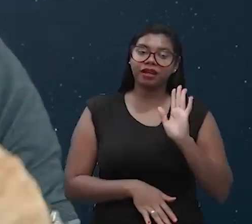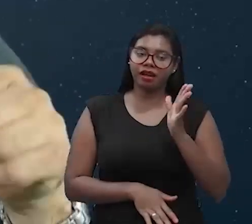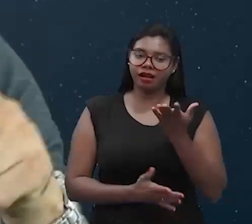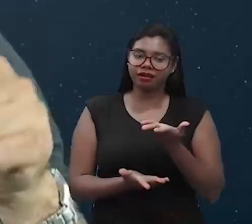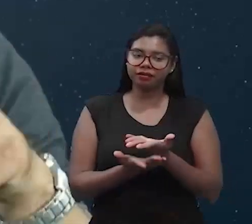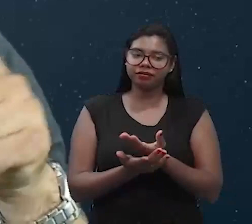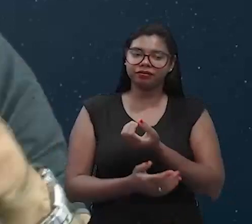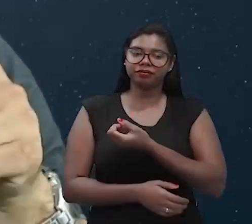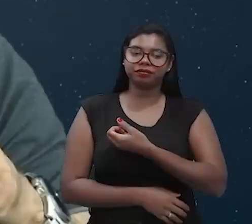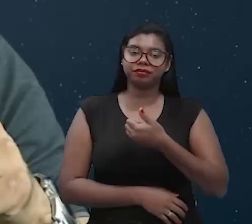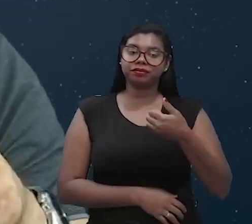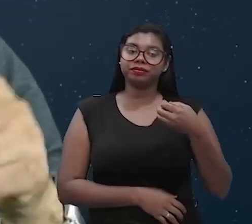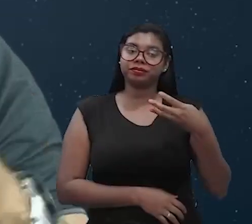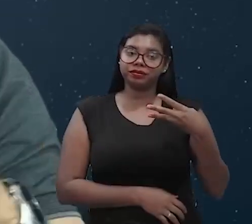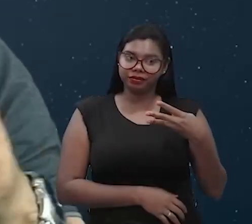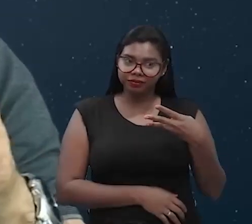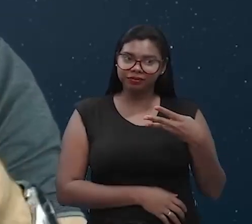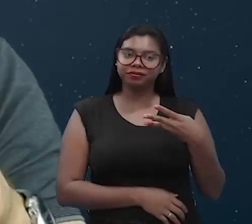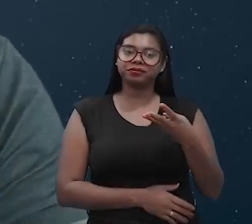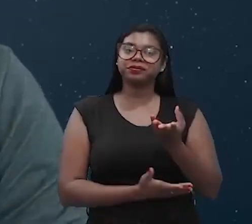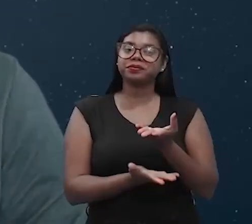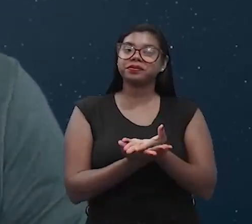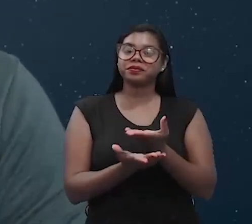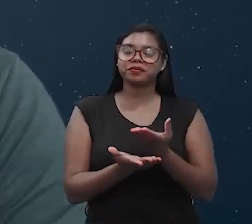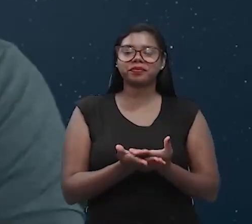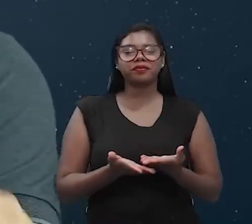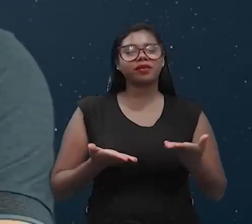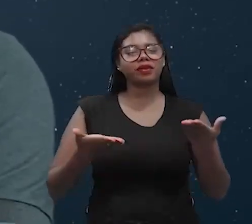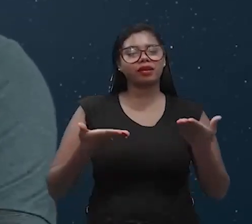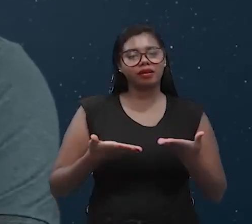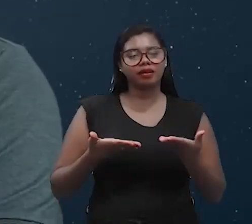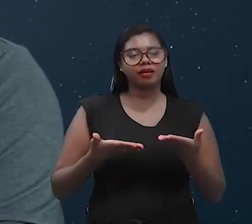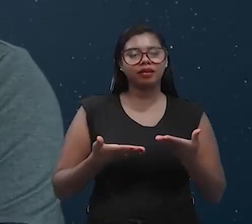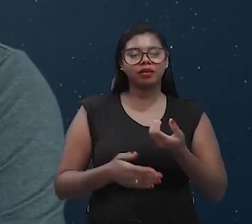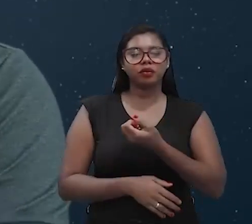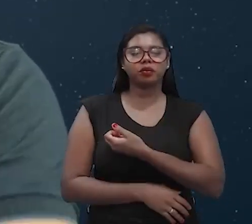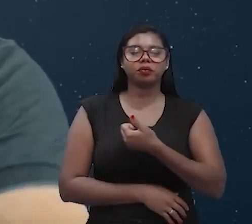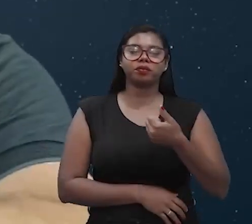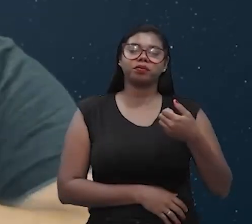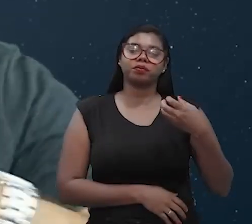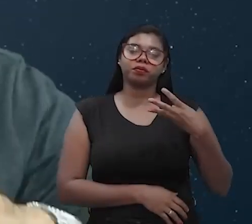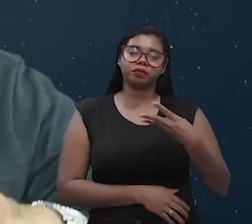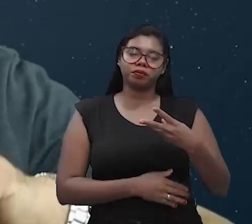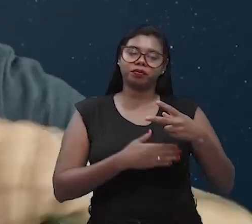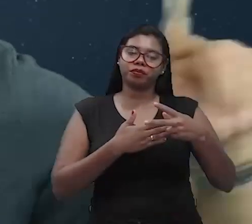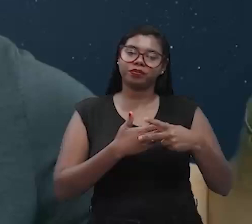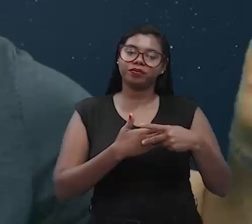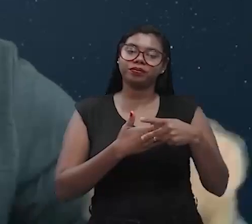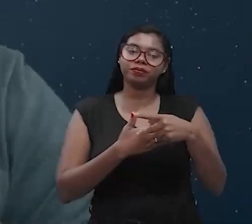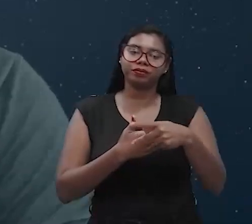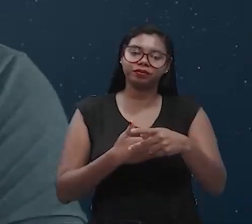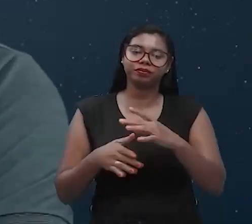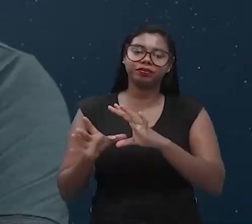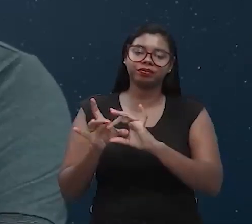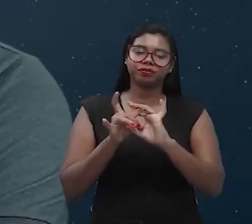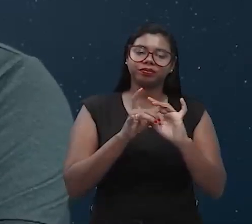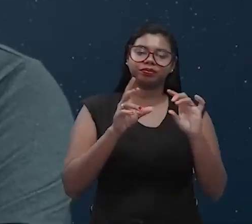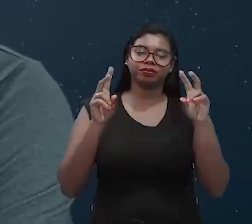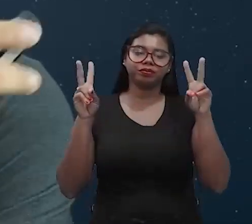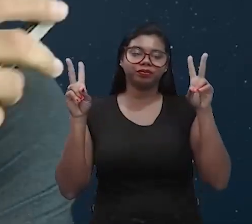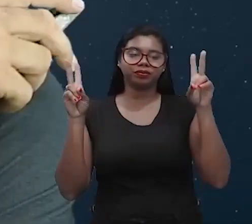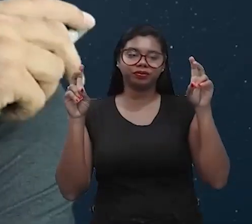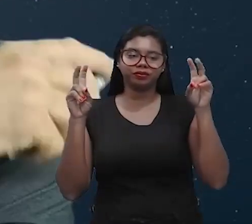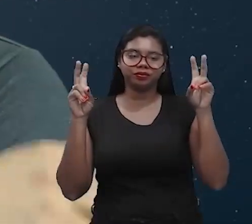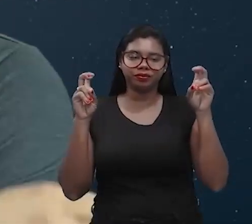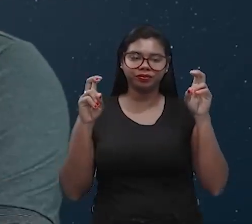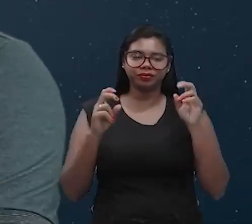e nesta aula agora, aula 14, daremos continuidade ao tema, abre tela geral,